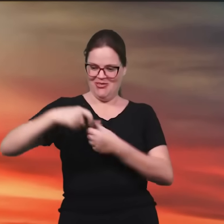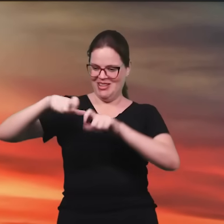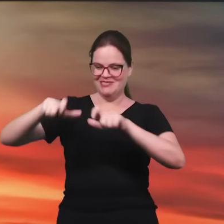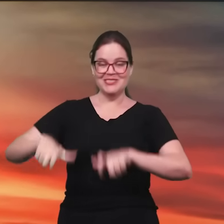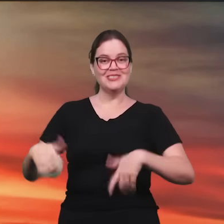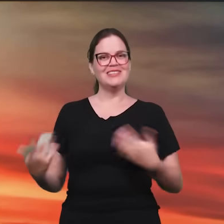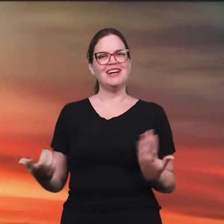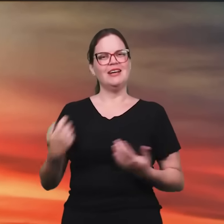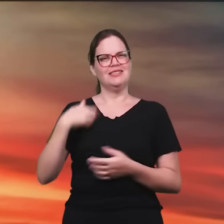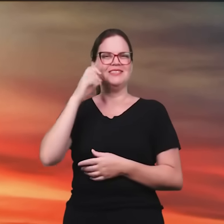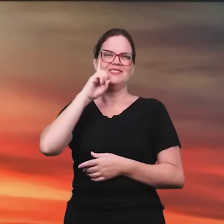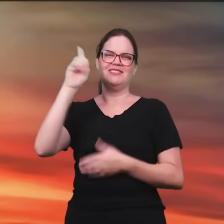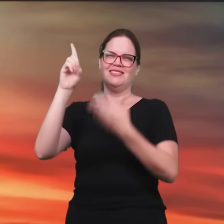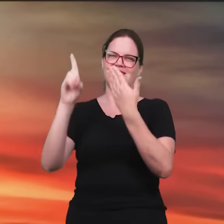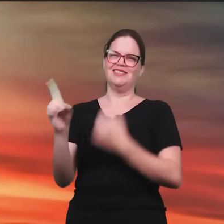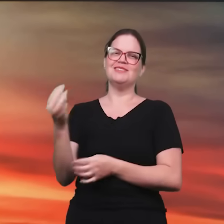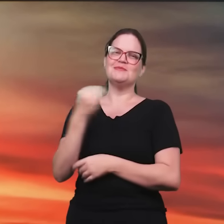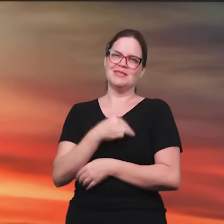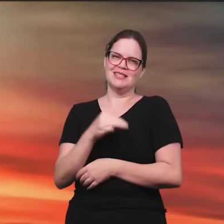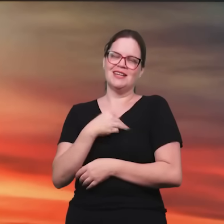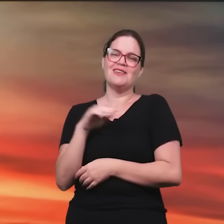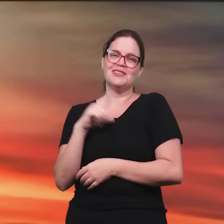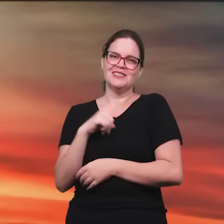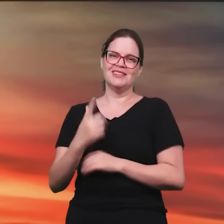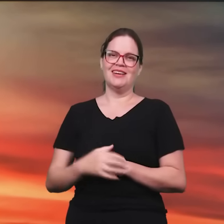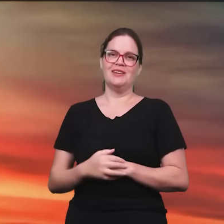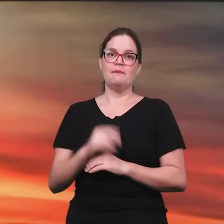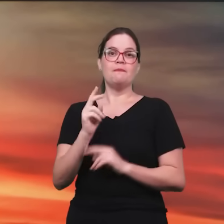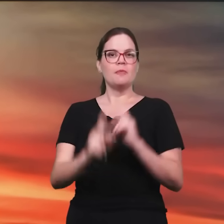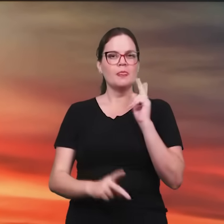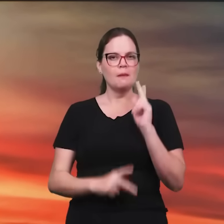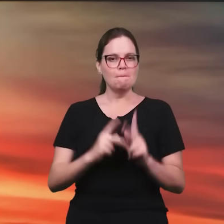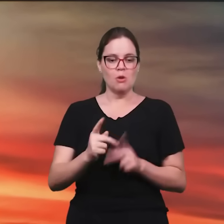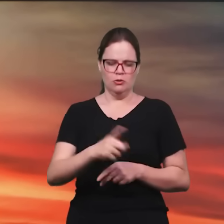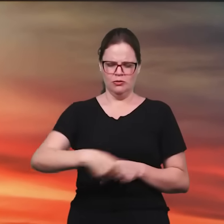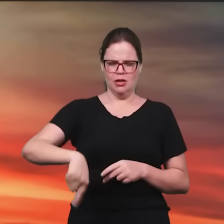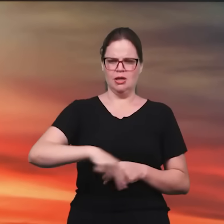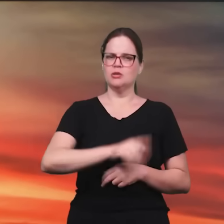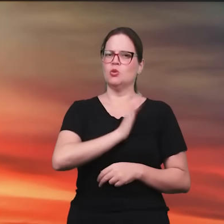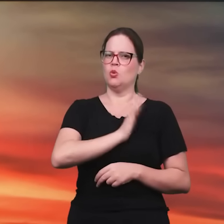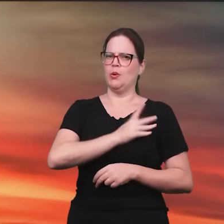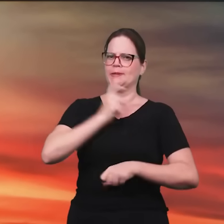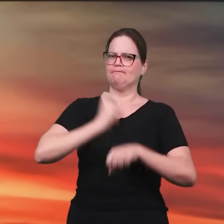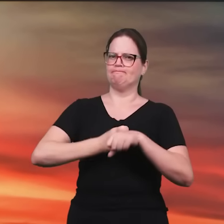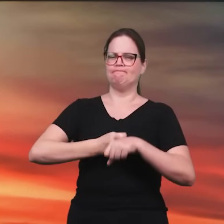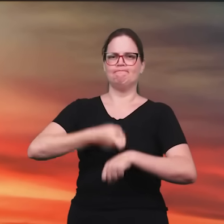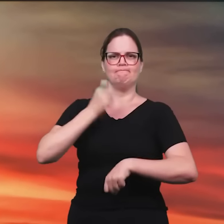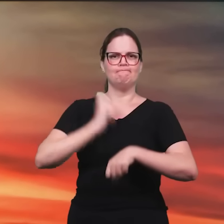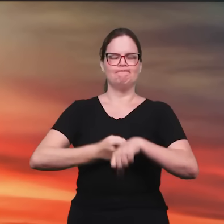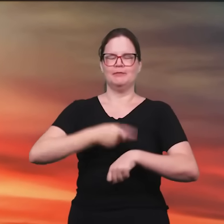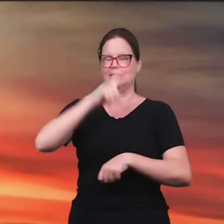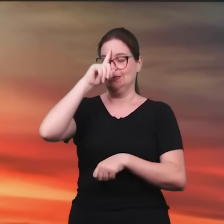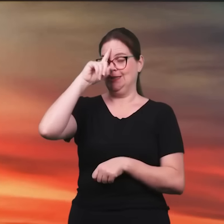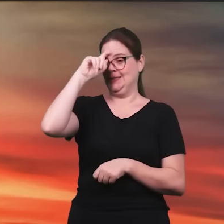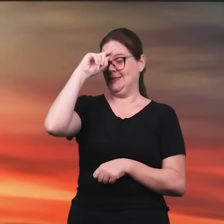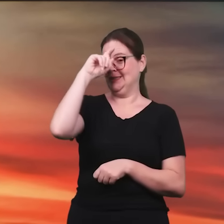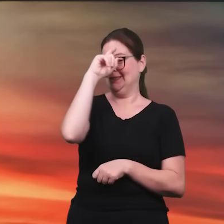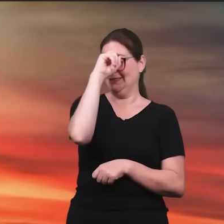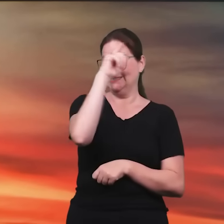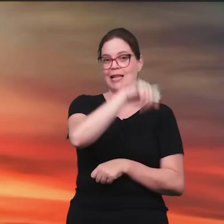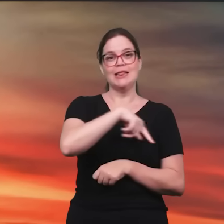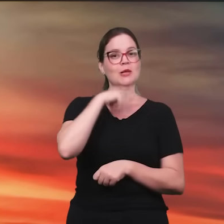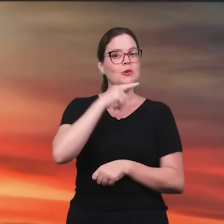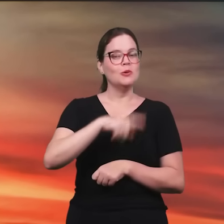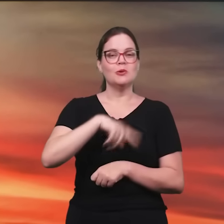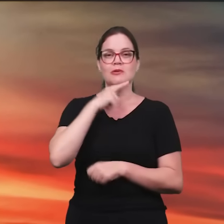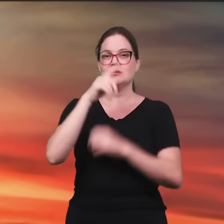Deus misericordioso é esse, hein? Um povo de coração duro, que não capaz